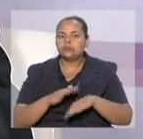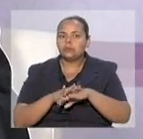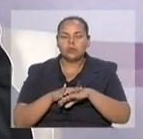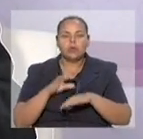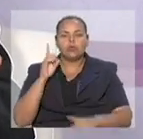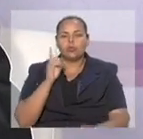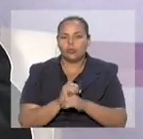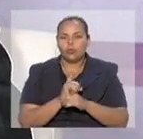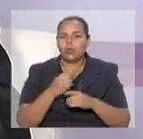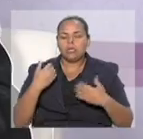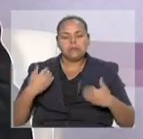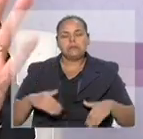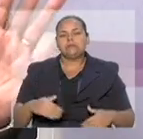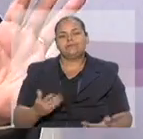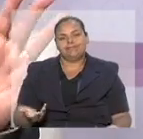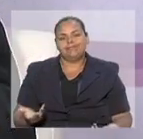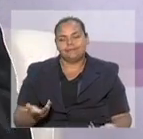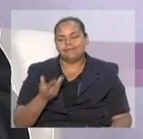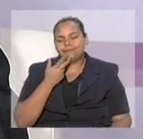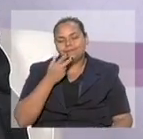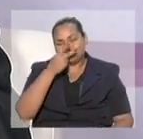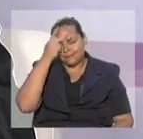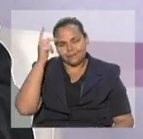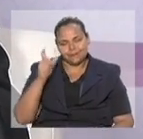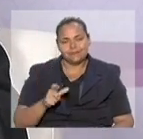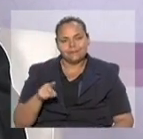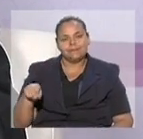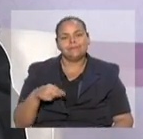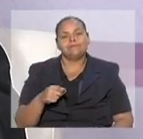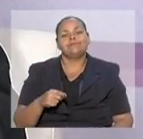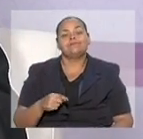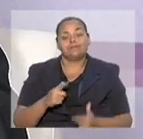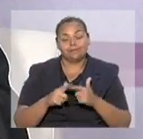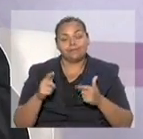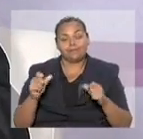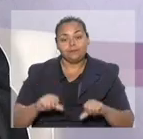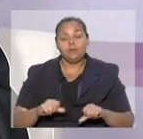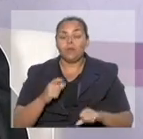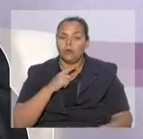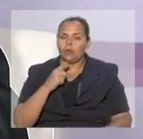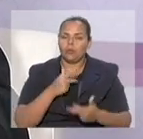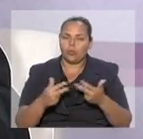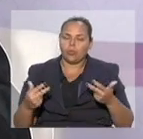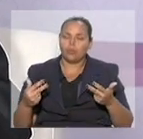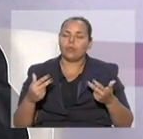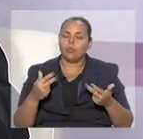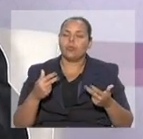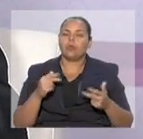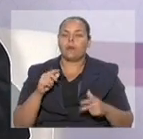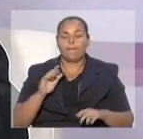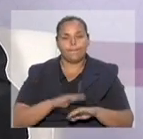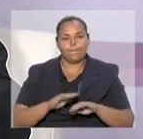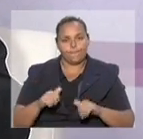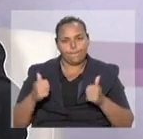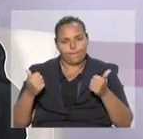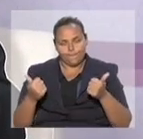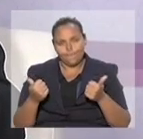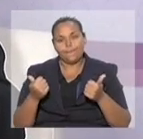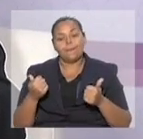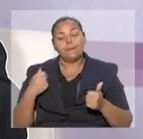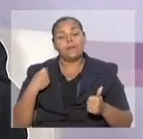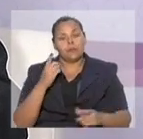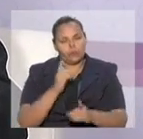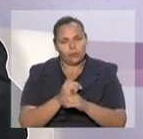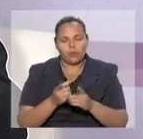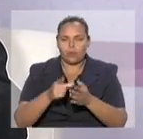e aí, se ele descobrir, eu estou ferrado, como diz o povo, né? O que eu costumo dizer é que se você tem alguma coisa, você tem alguma coisa. Então é melhor que